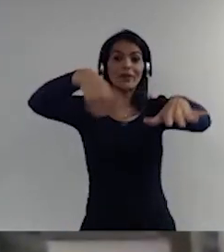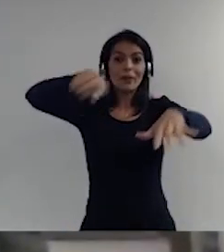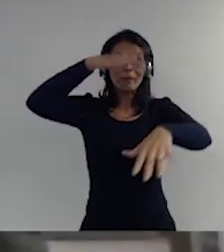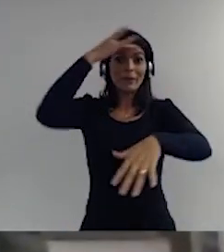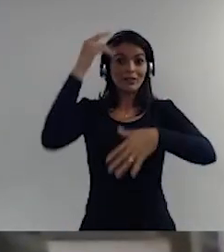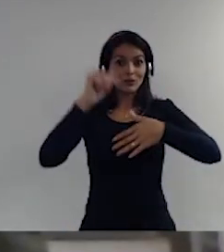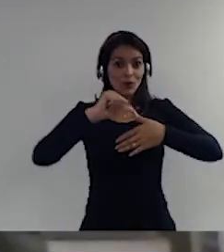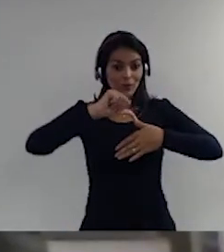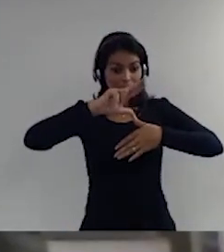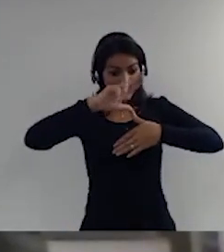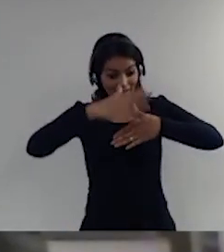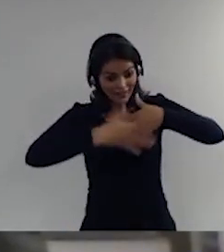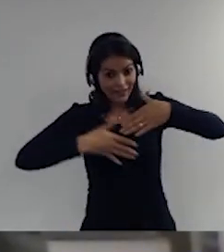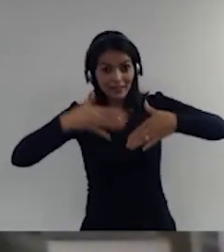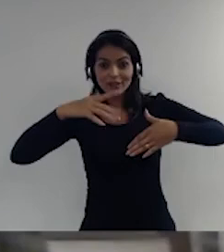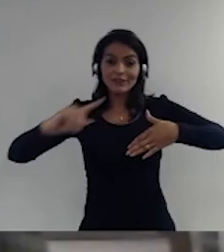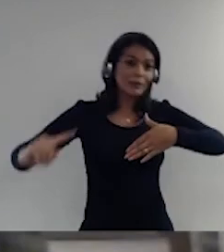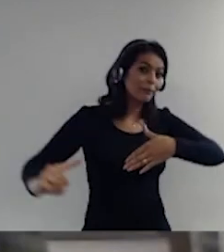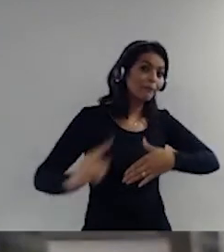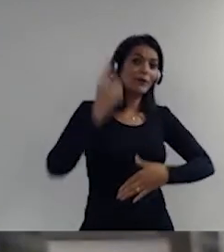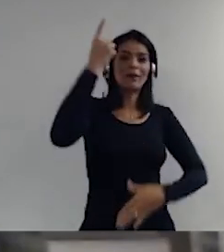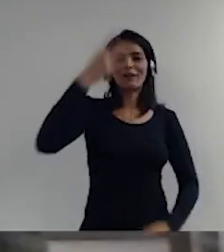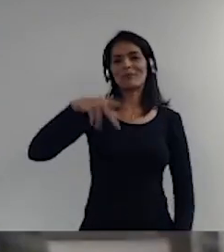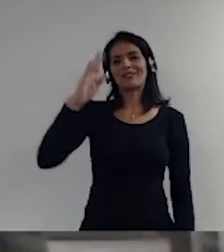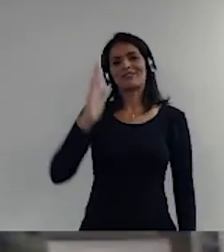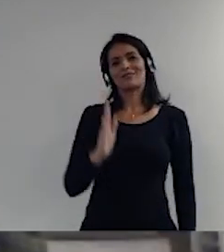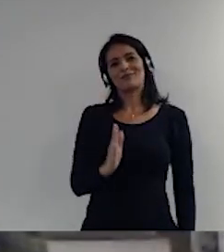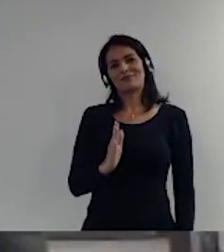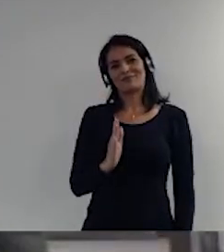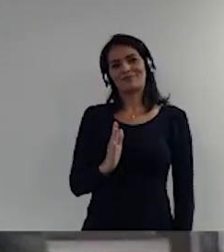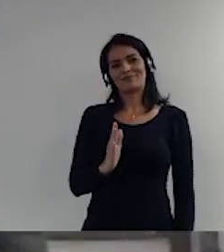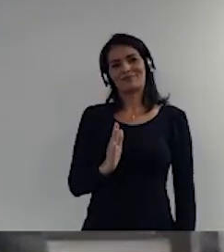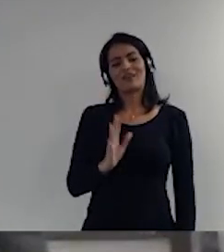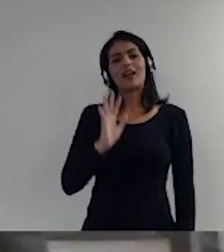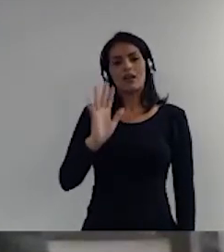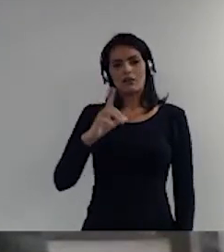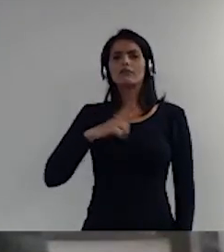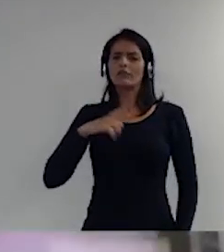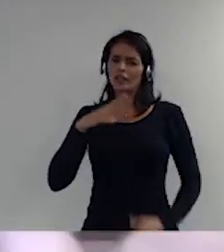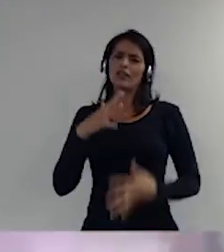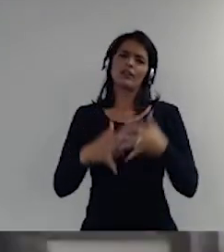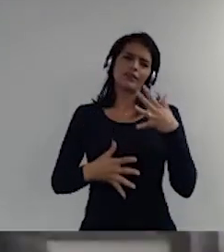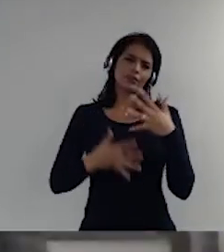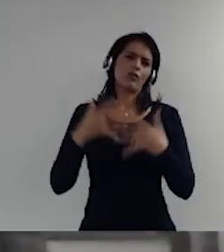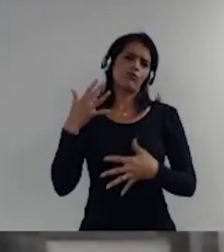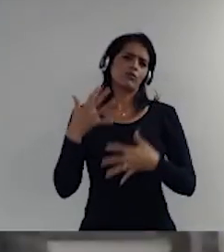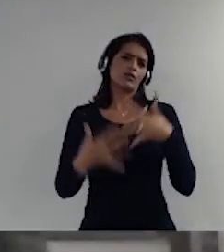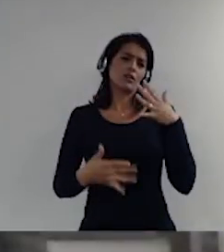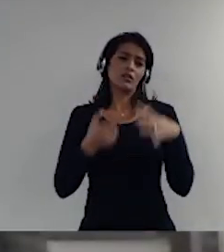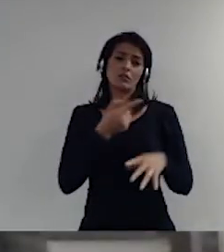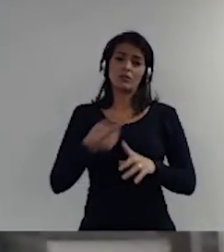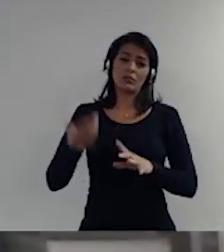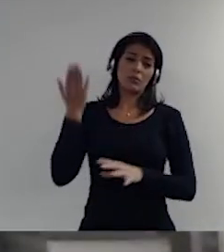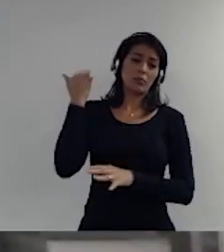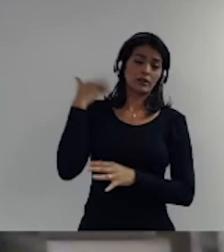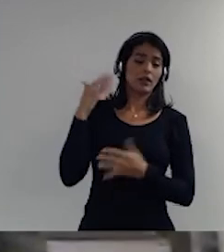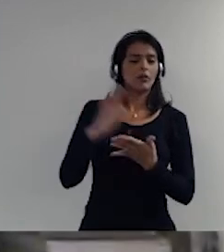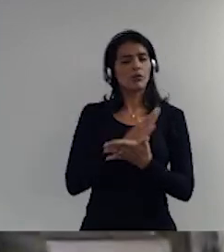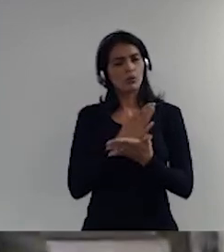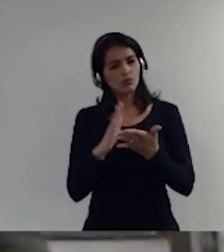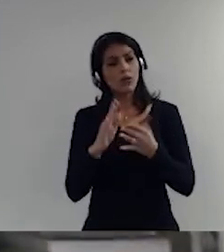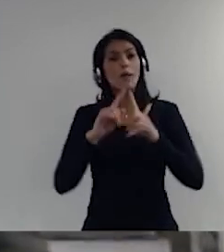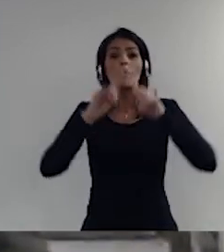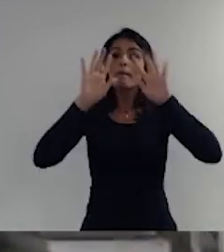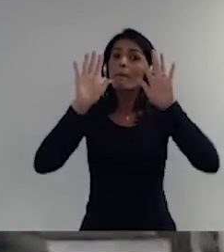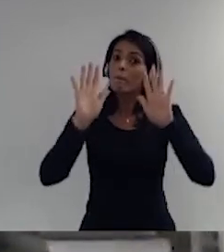América Latina não tinha precedente. Apesar dos tumultos, das confusões, nós vimos na semana passada alguns, o fato é